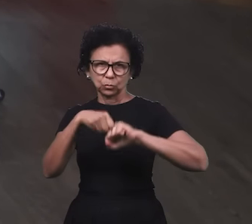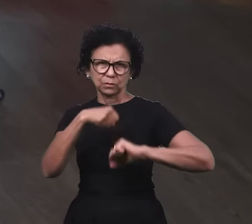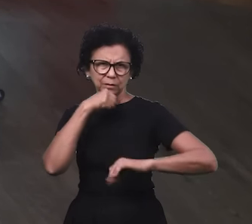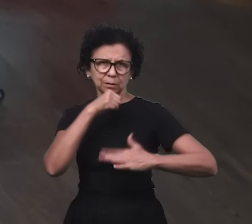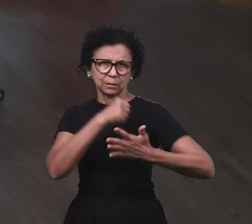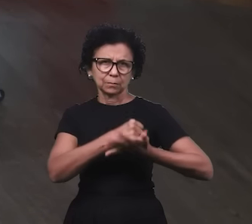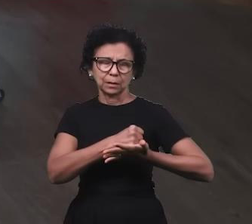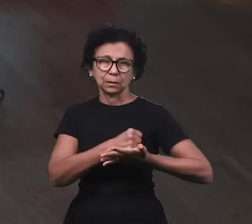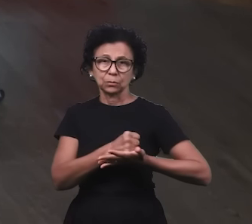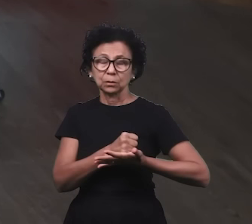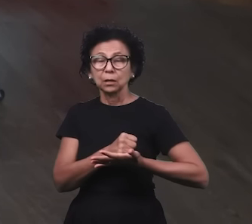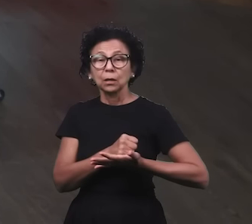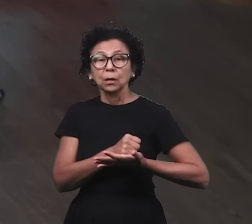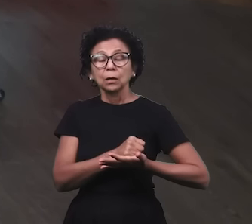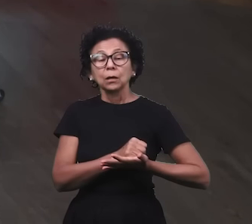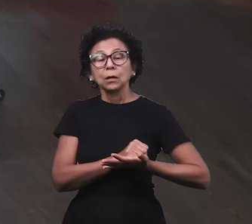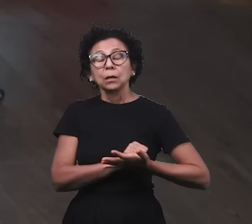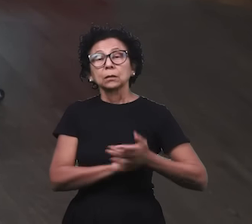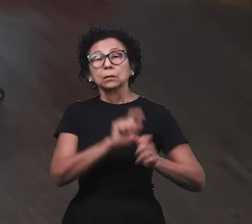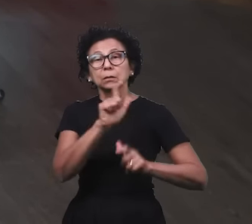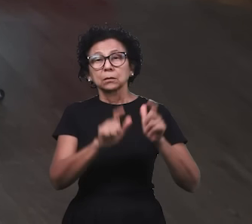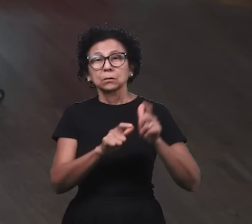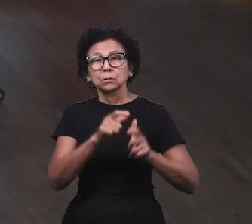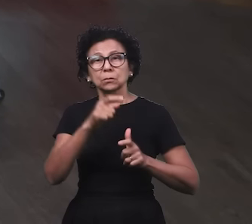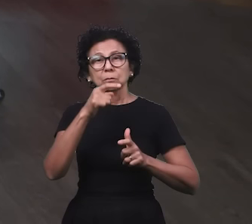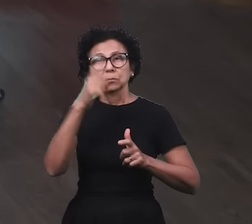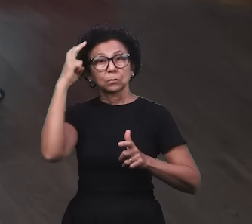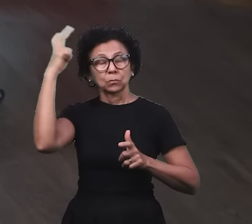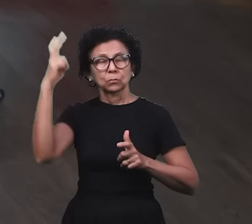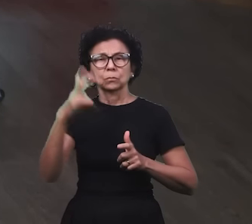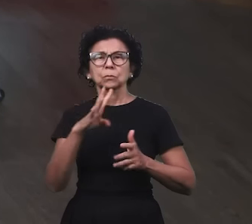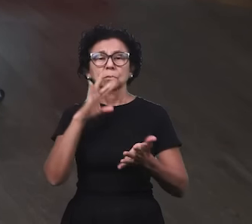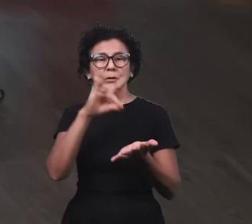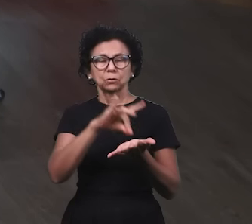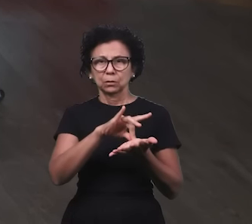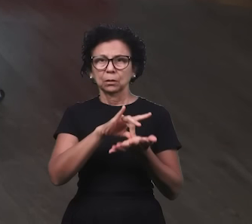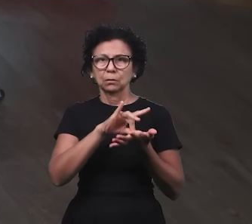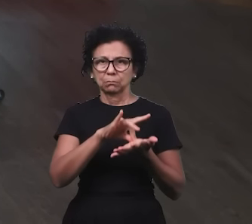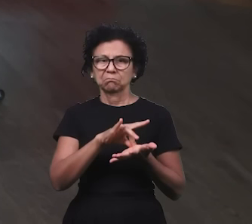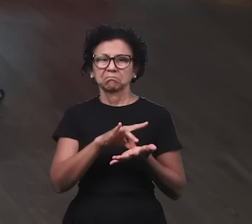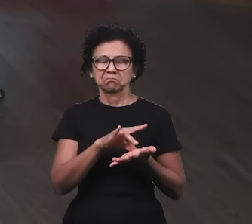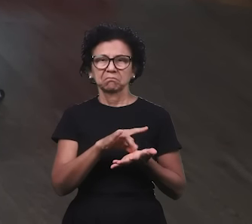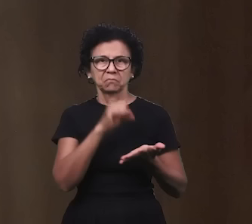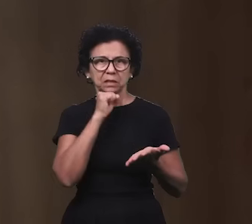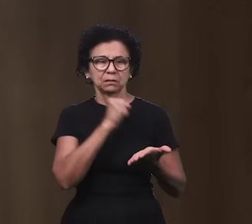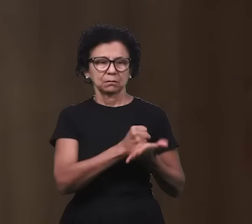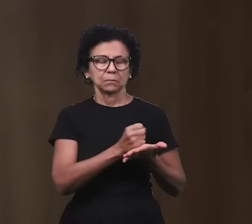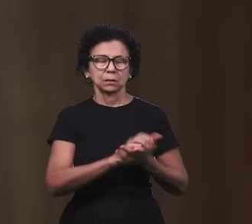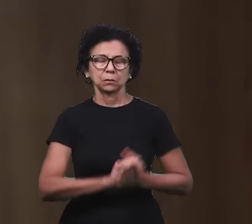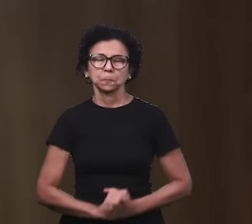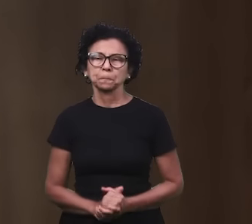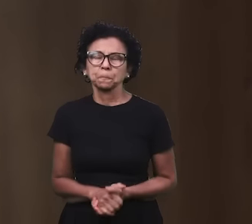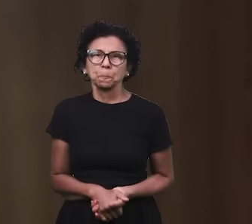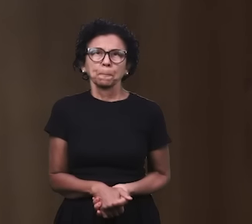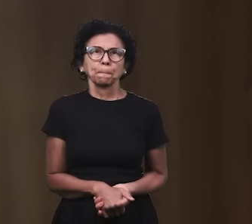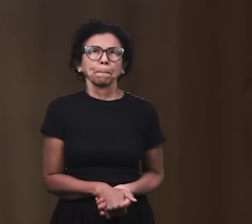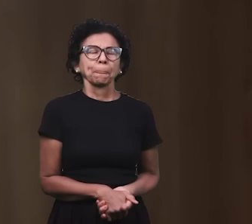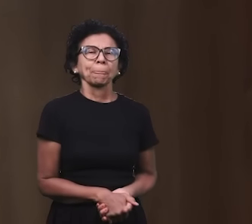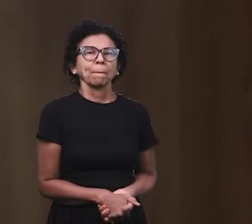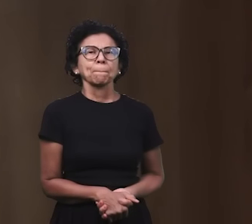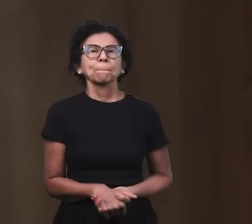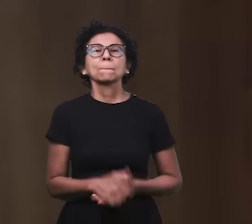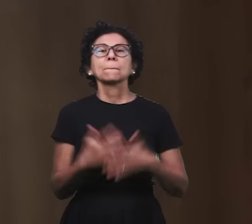entorno desse deslocamento para a festa. Nós temos os nossos seminários no Manaim, né, que são uma festa para nós